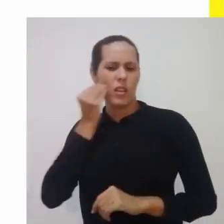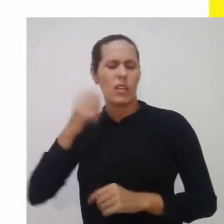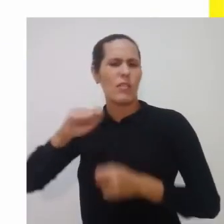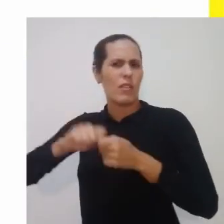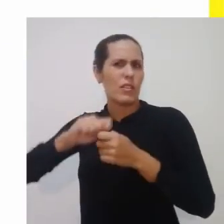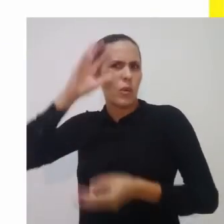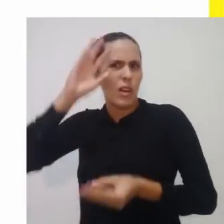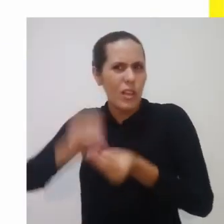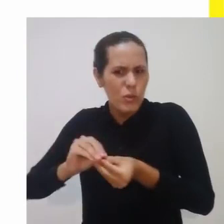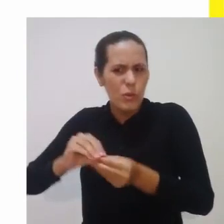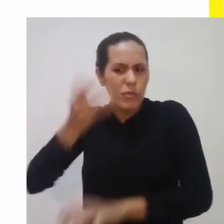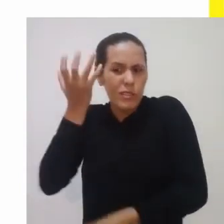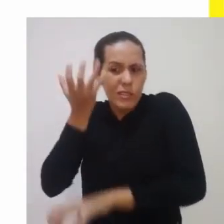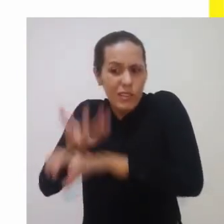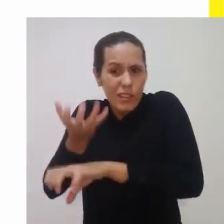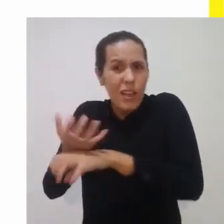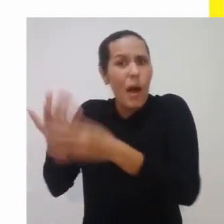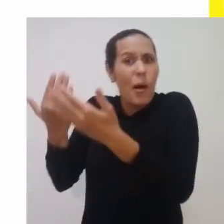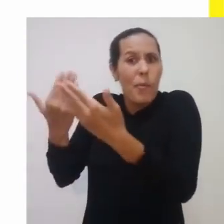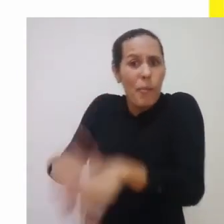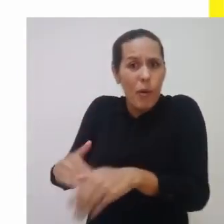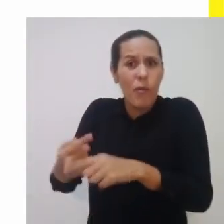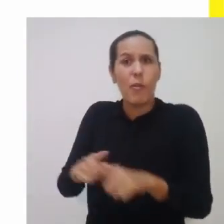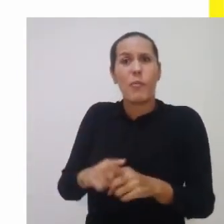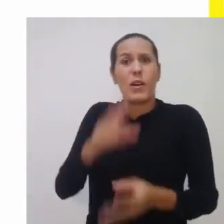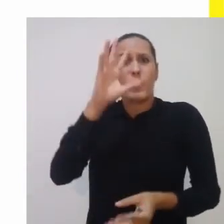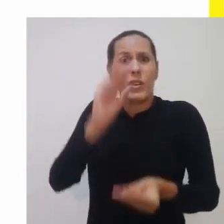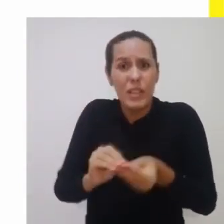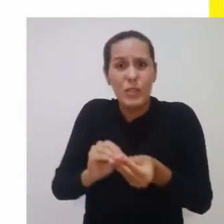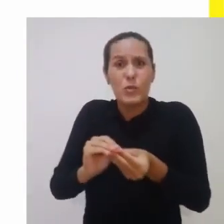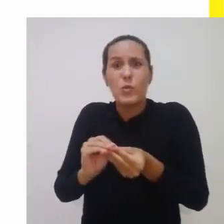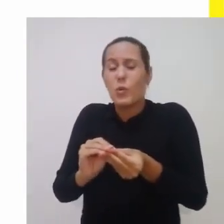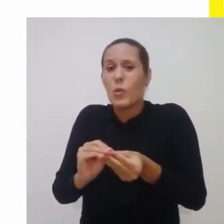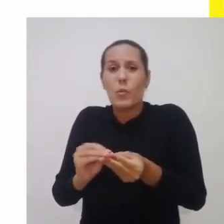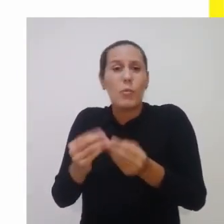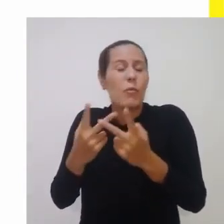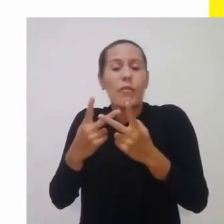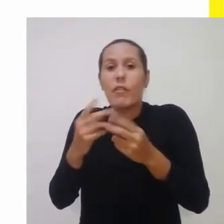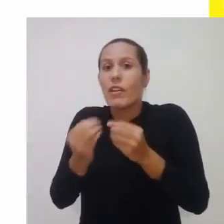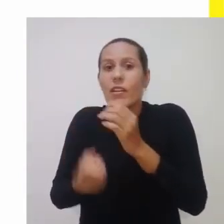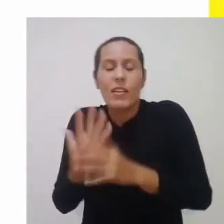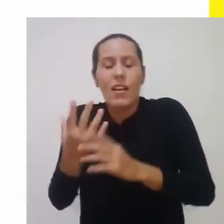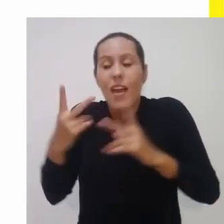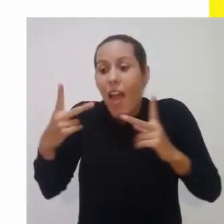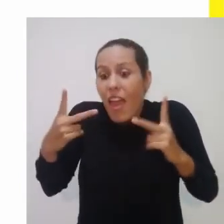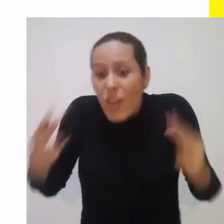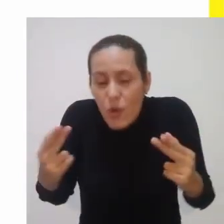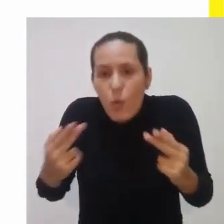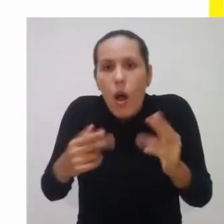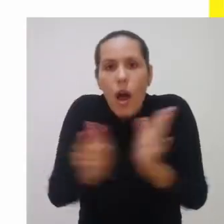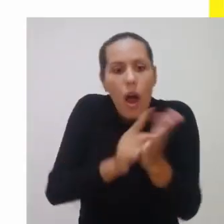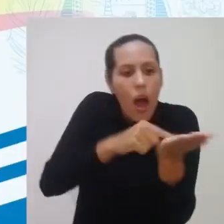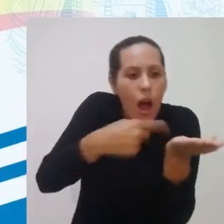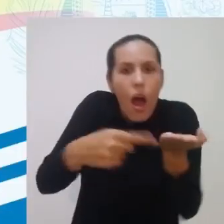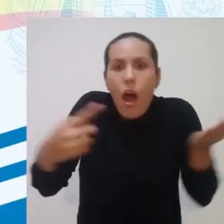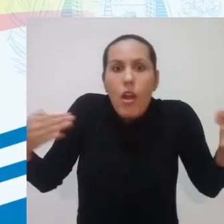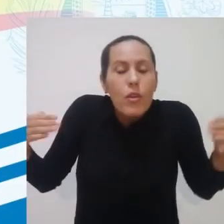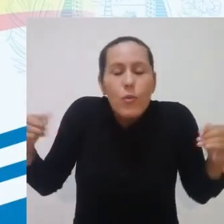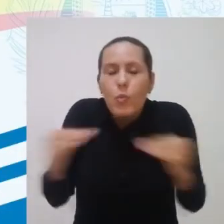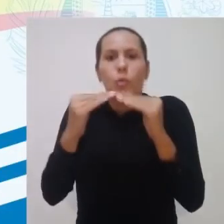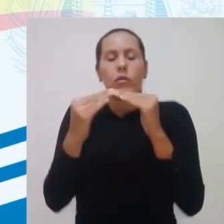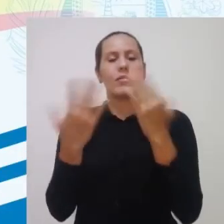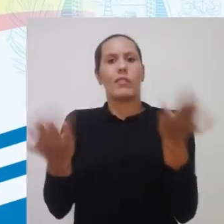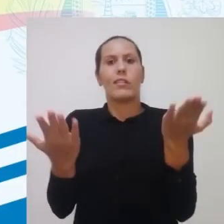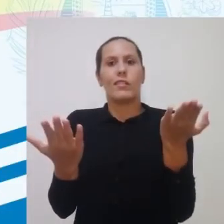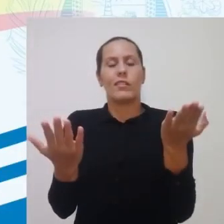Você tenta fazer um resumo da matéria da prova e o resumo acaba ficando igualzinho à apostila. Você